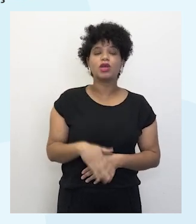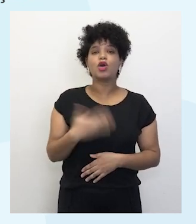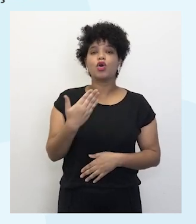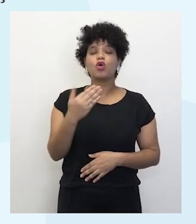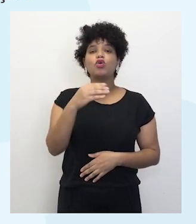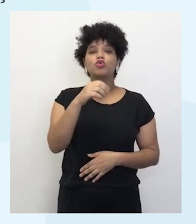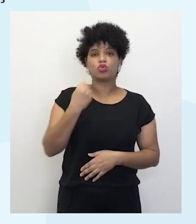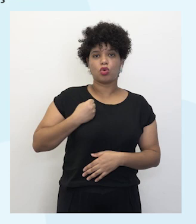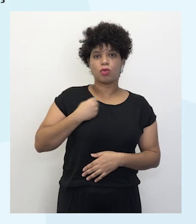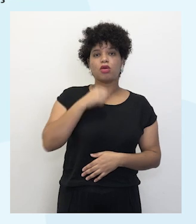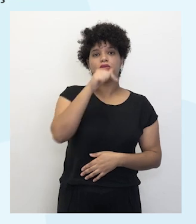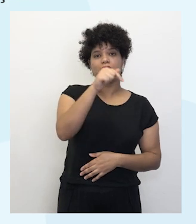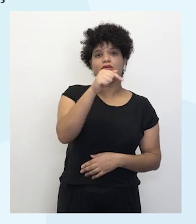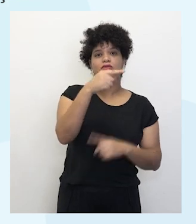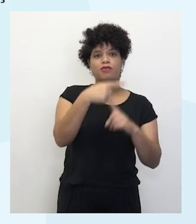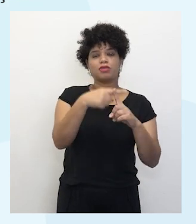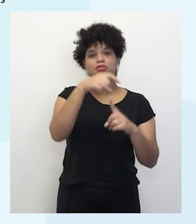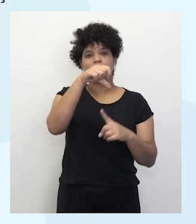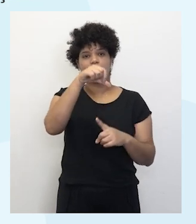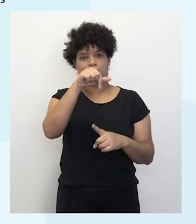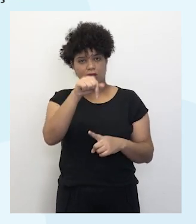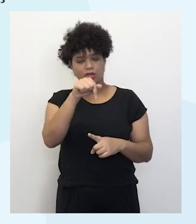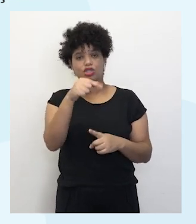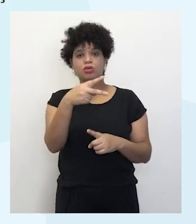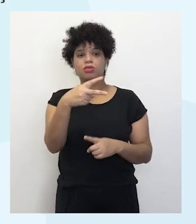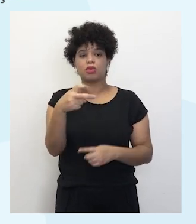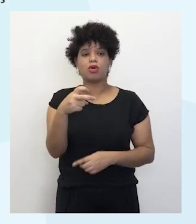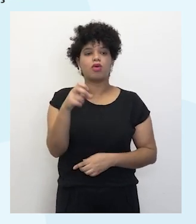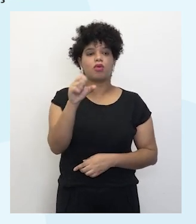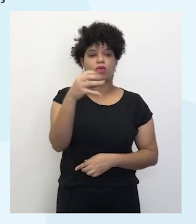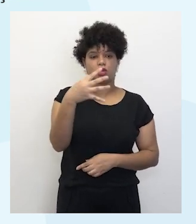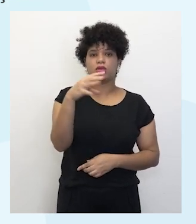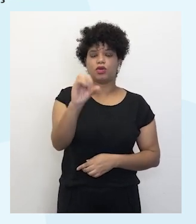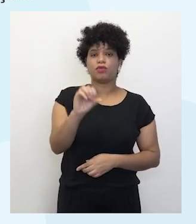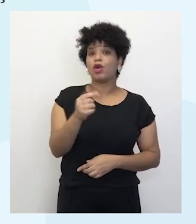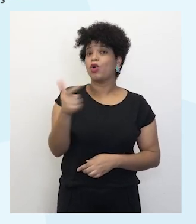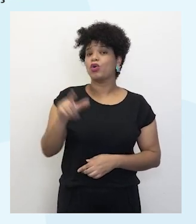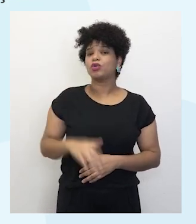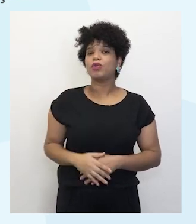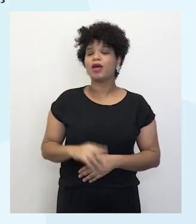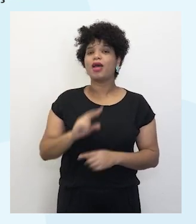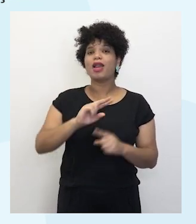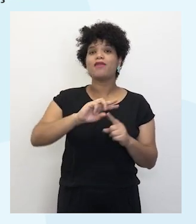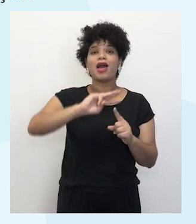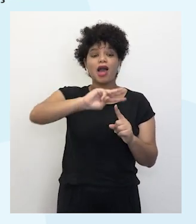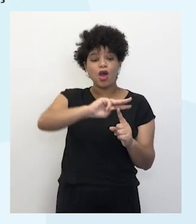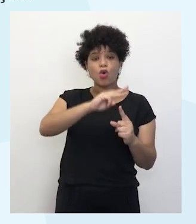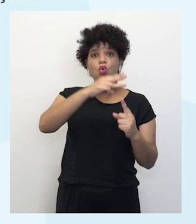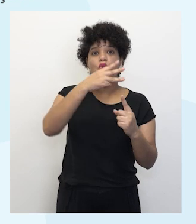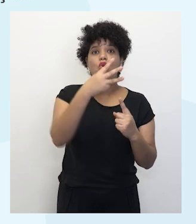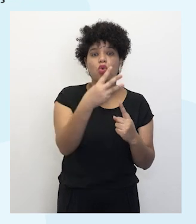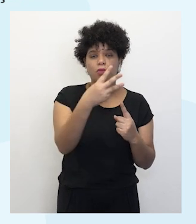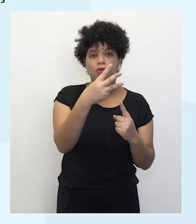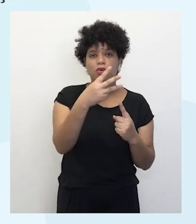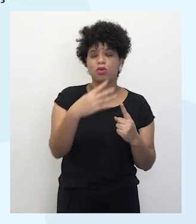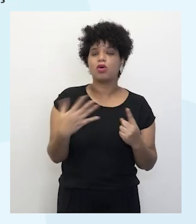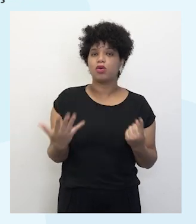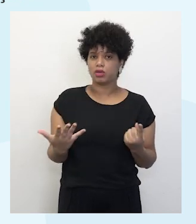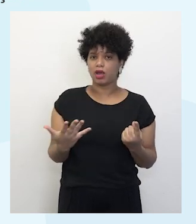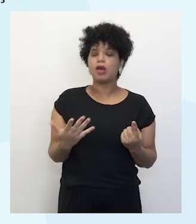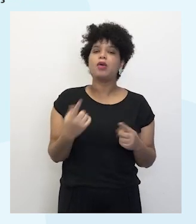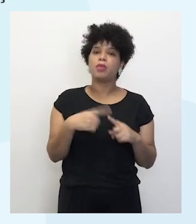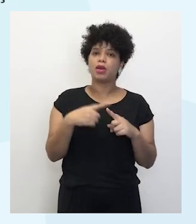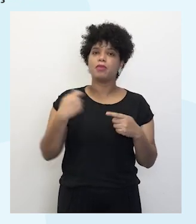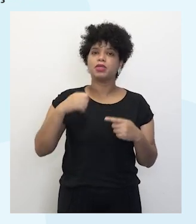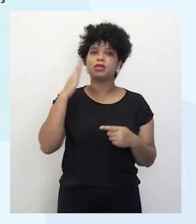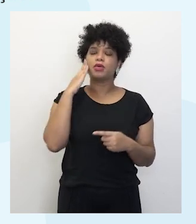49? Então, qual é o número que elevado ao cubo dá 8, né? Tem que pensar aqui. Quem manda na sua potência é esse